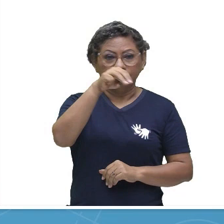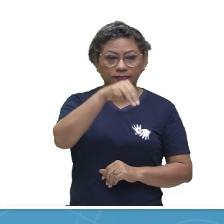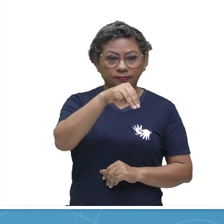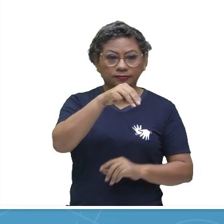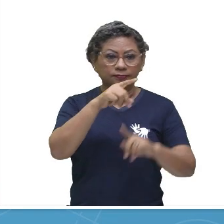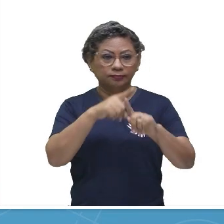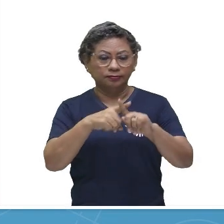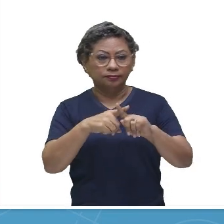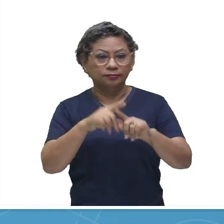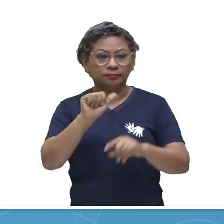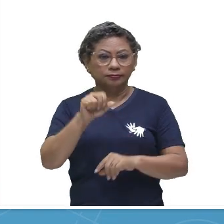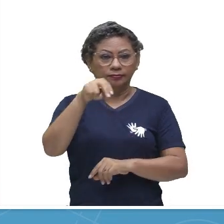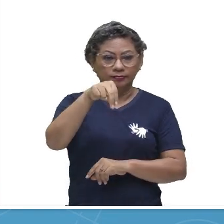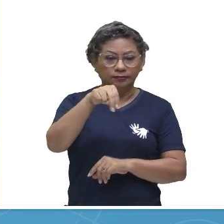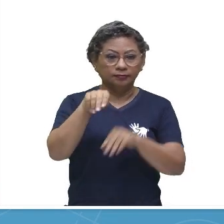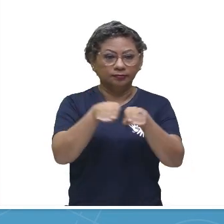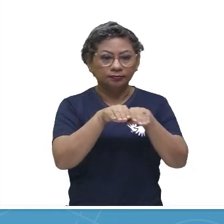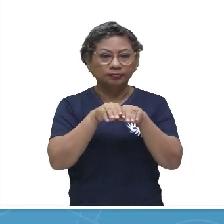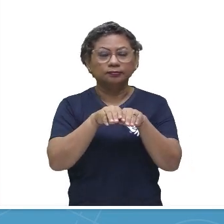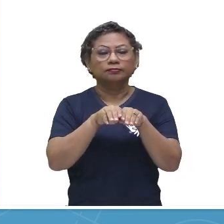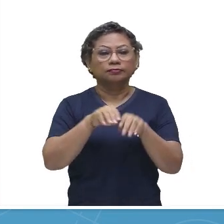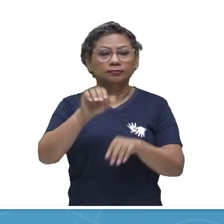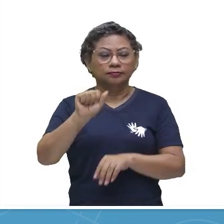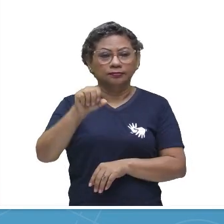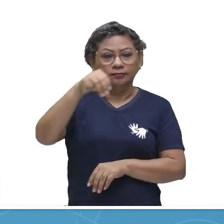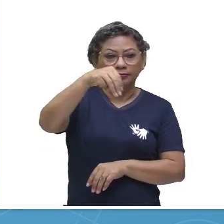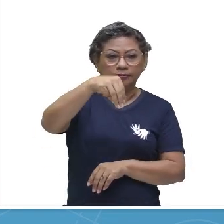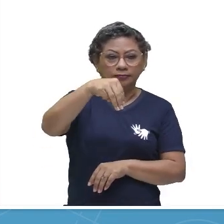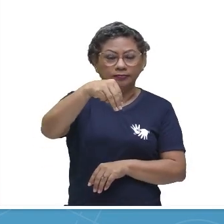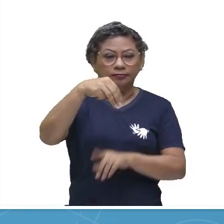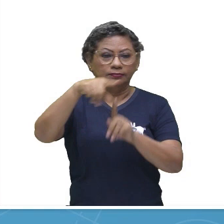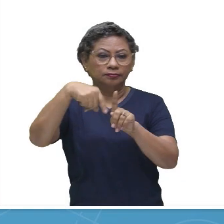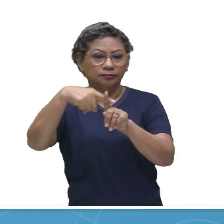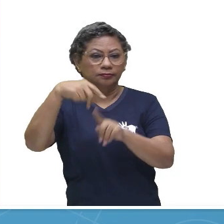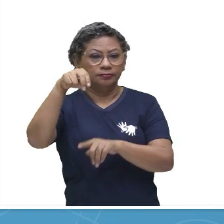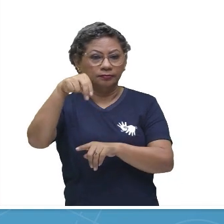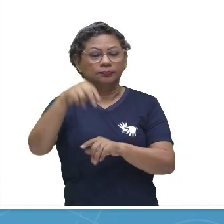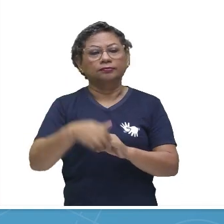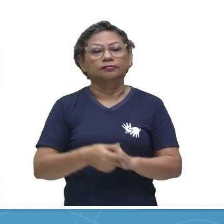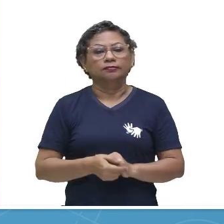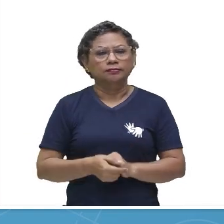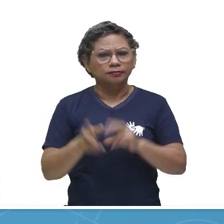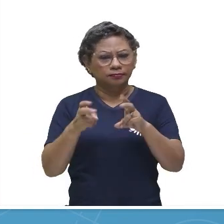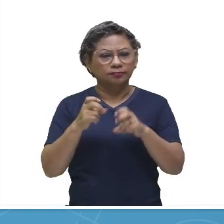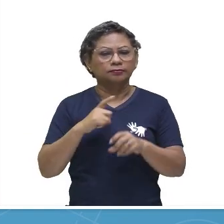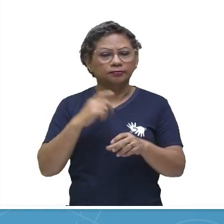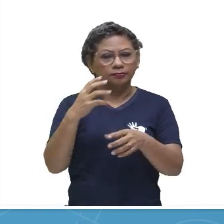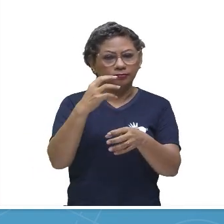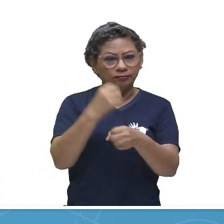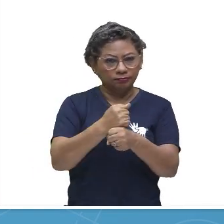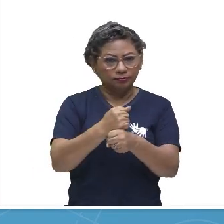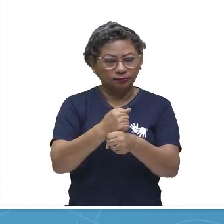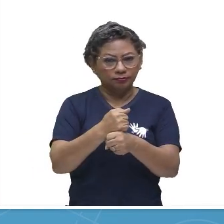é o procedimento? Repete a base e efetua uma soma entre os expoentes. Então, eu tenho 2 à terceira